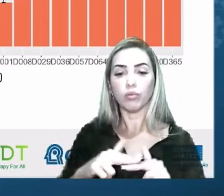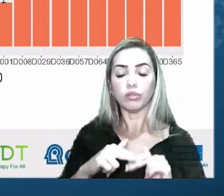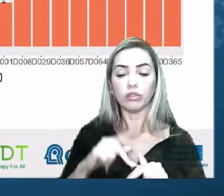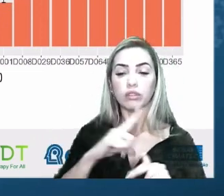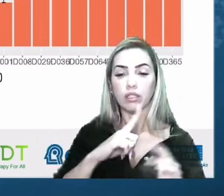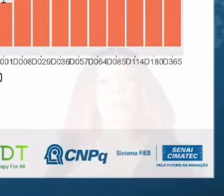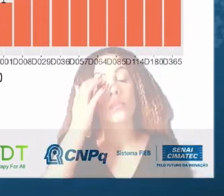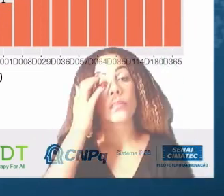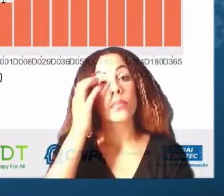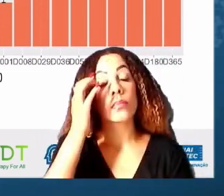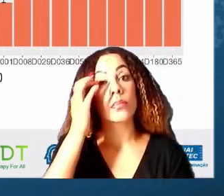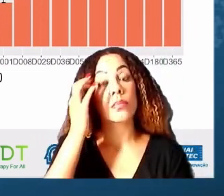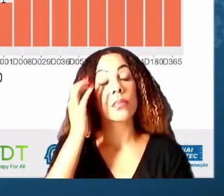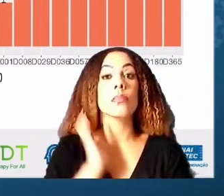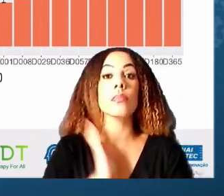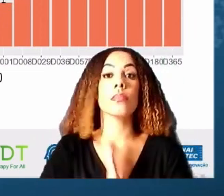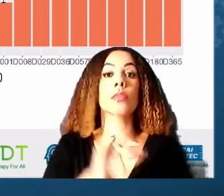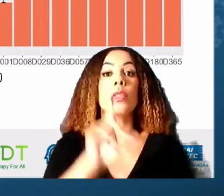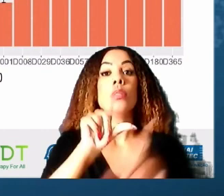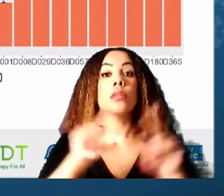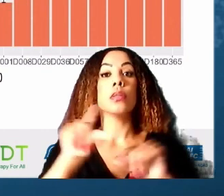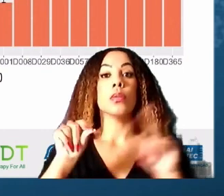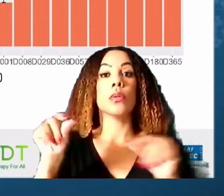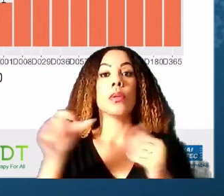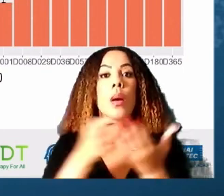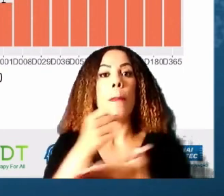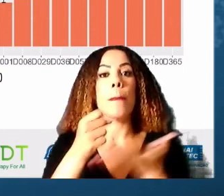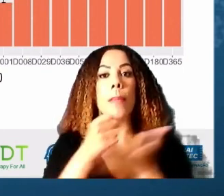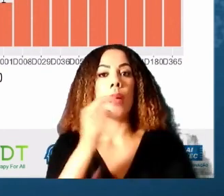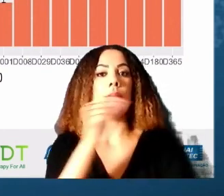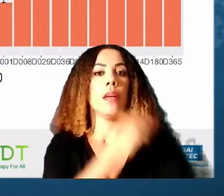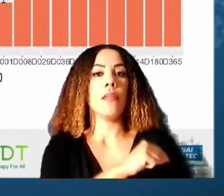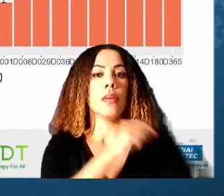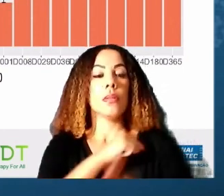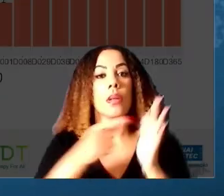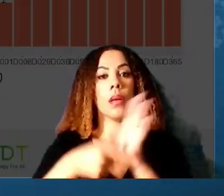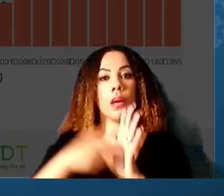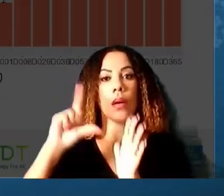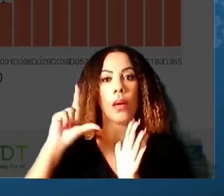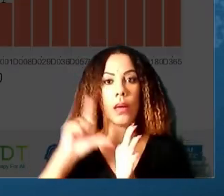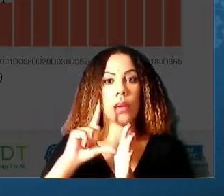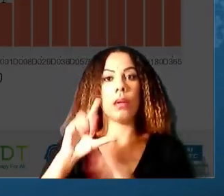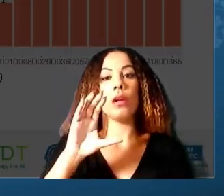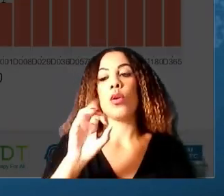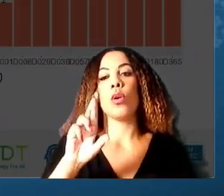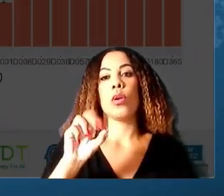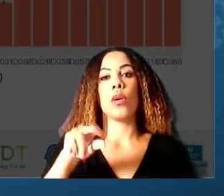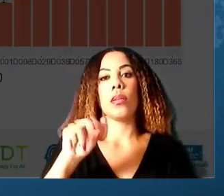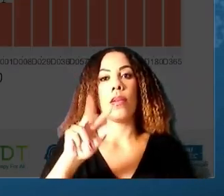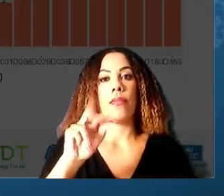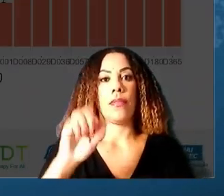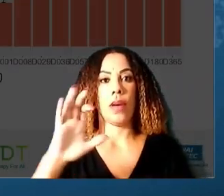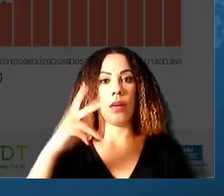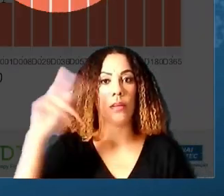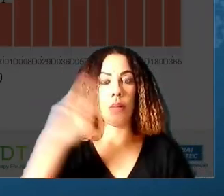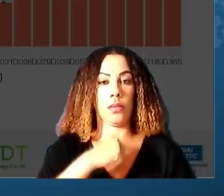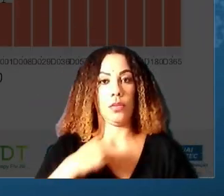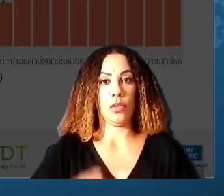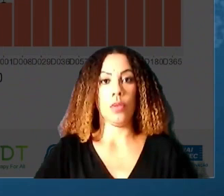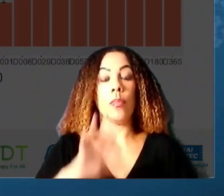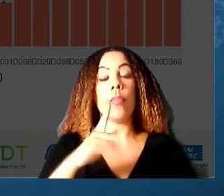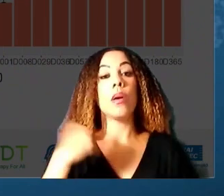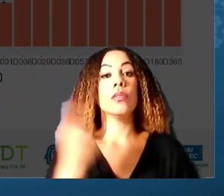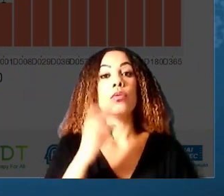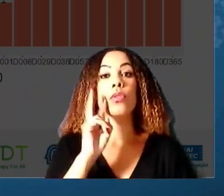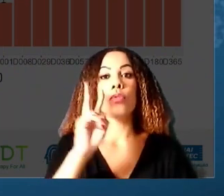ser selecionados com base na vacinação prévia com a Coronavac, mas a gente viu um aumento, né,